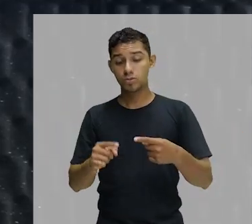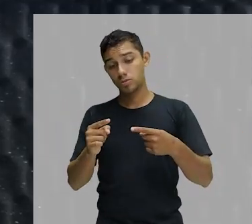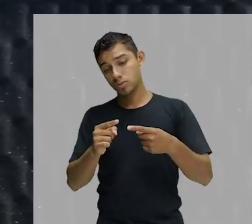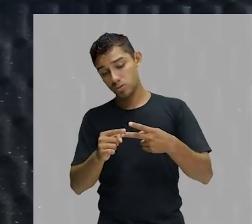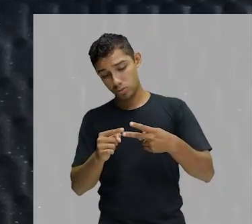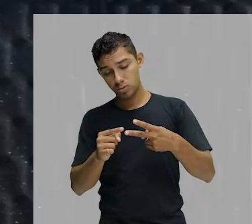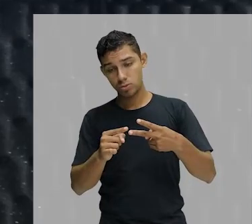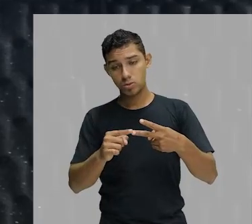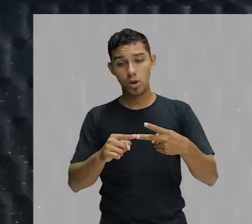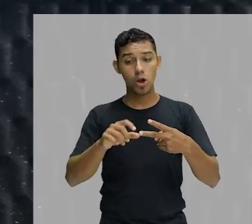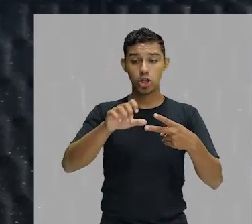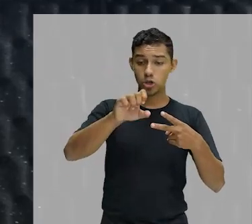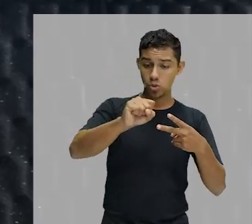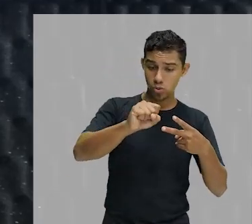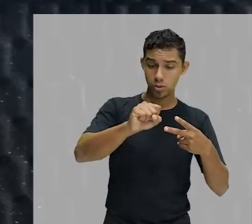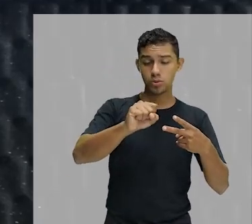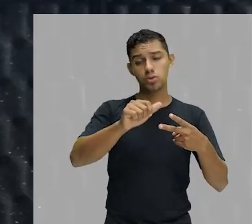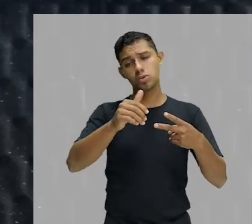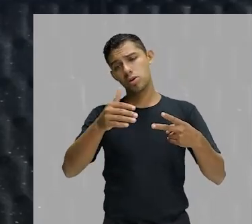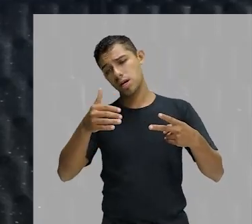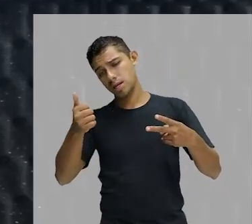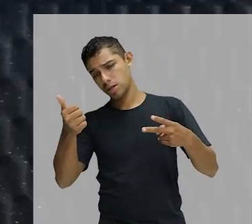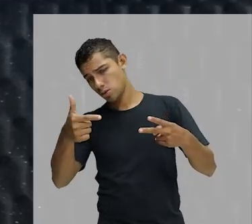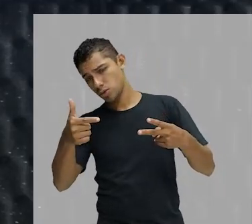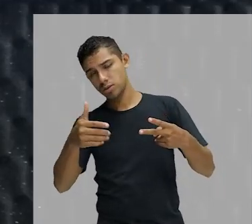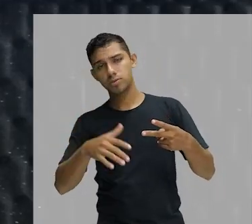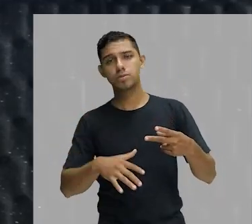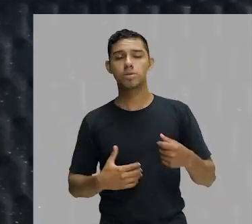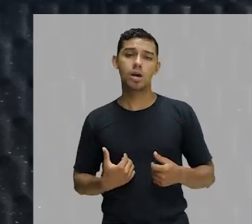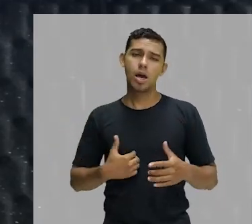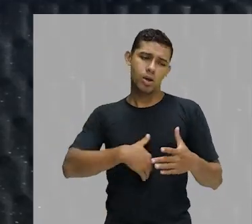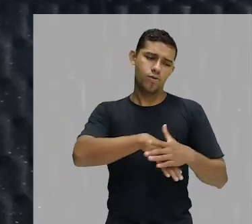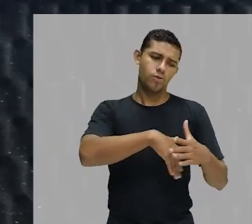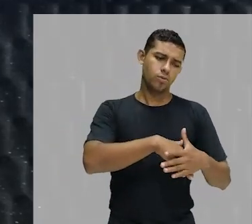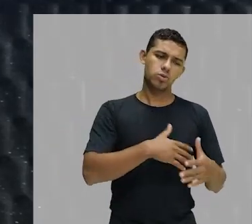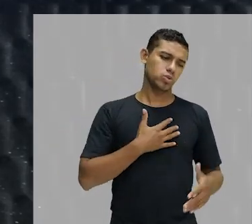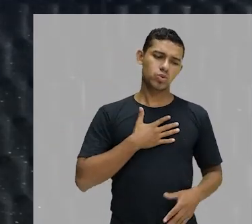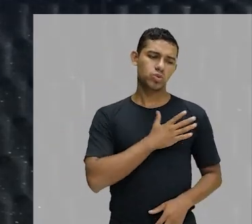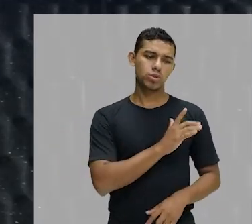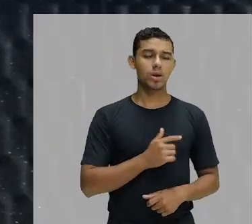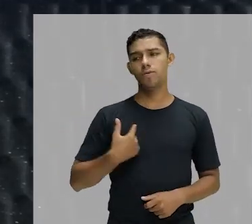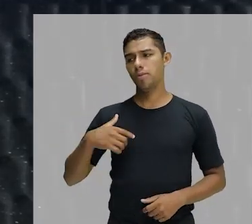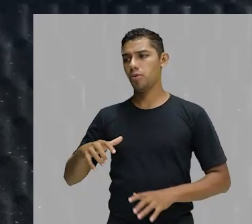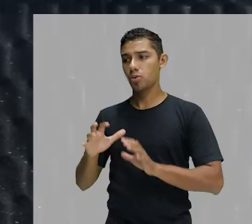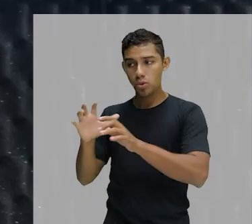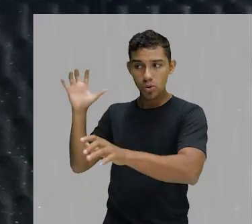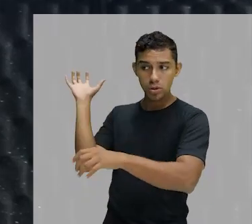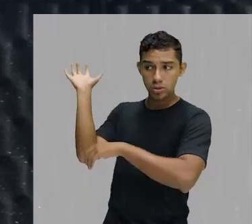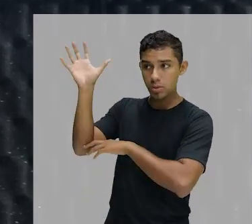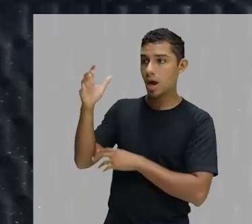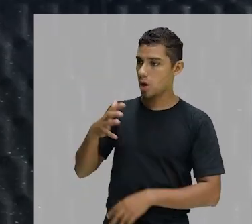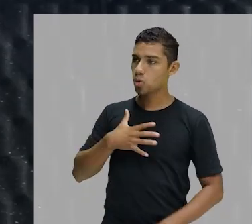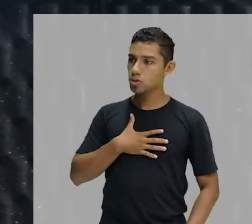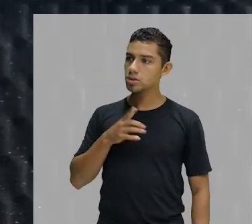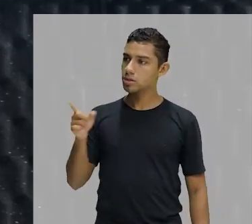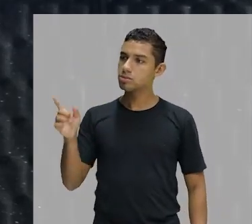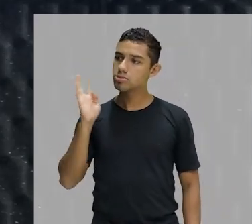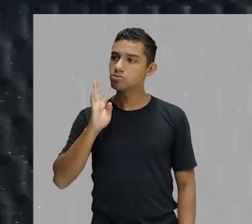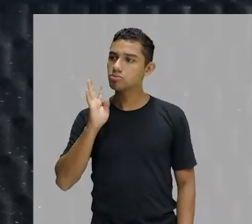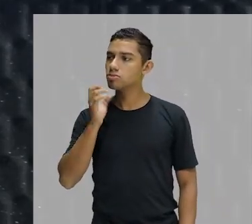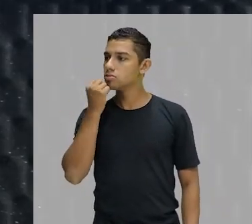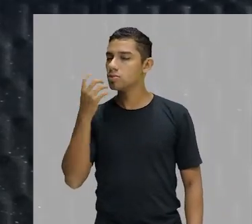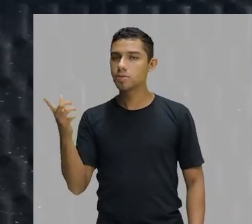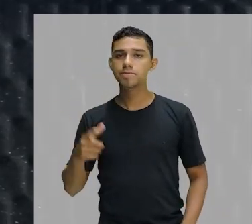vai escolher ainda, ela vai experimentar. Ah, eu joguei futebol, não gostei. Fui para o handebol, eu gostei. Então, de